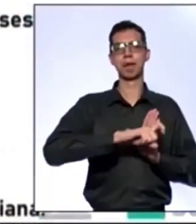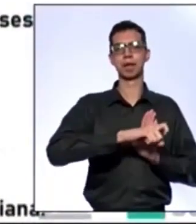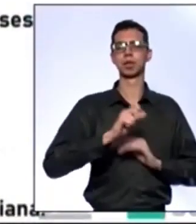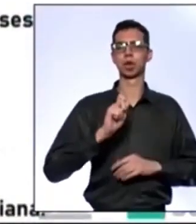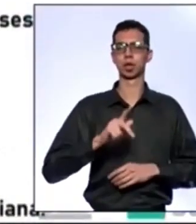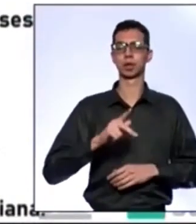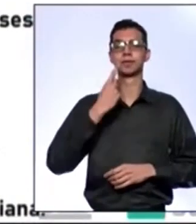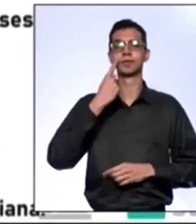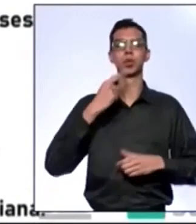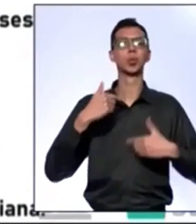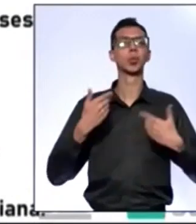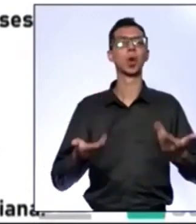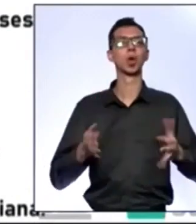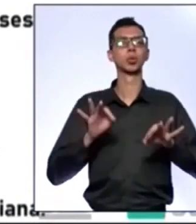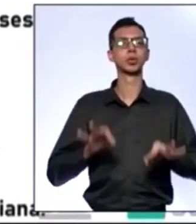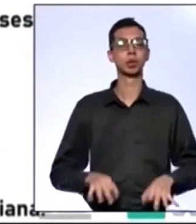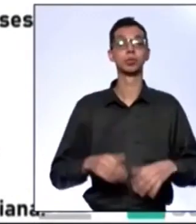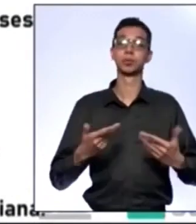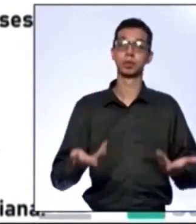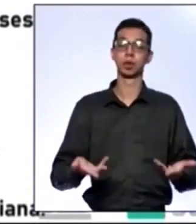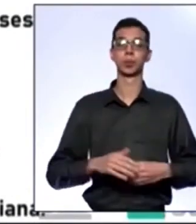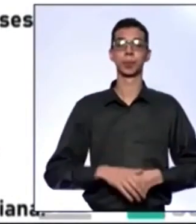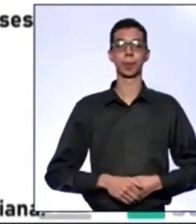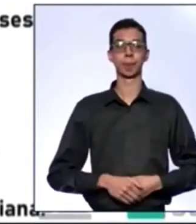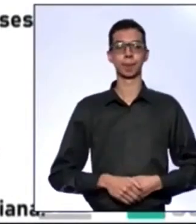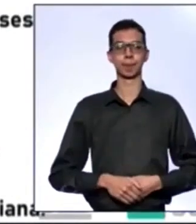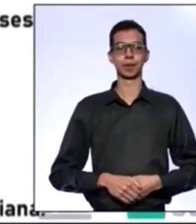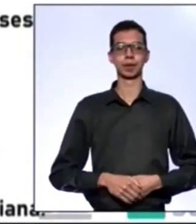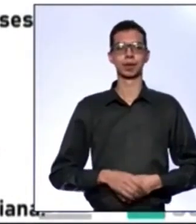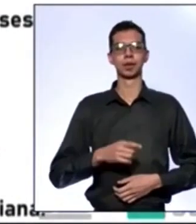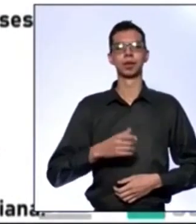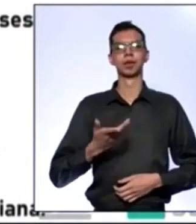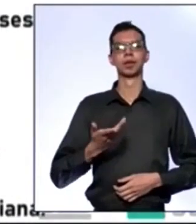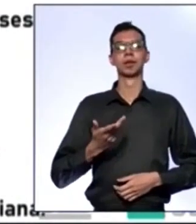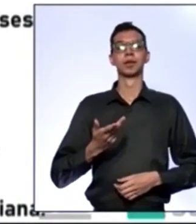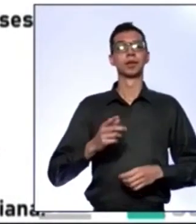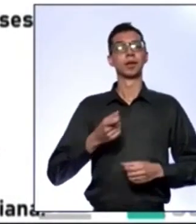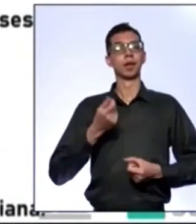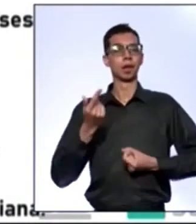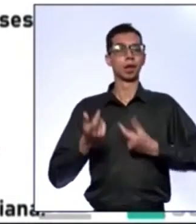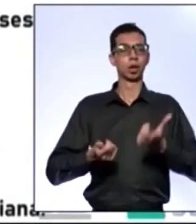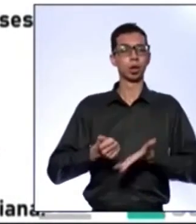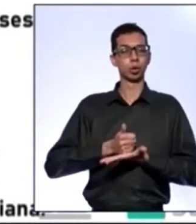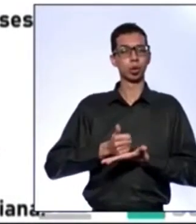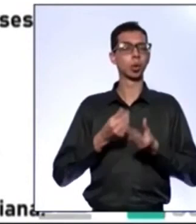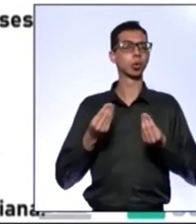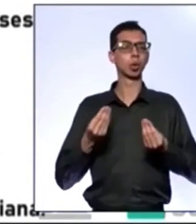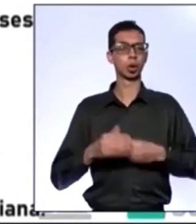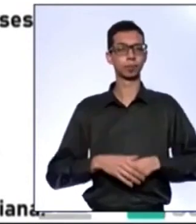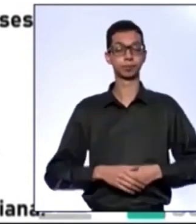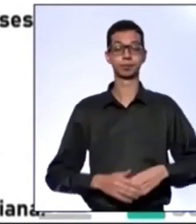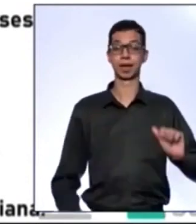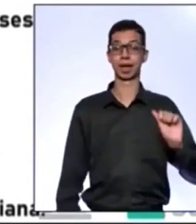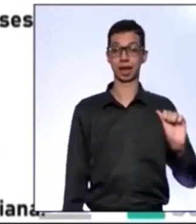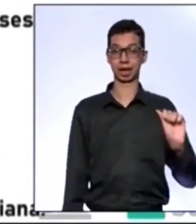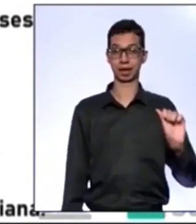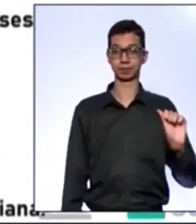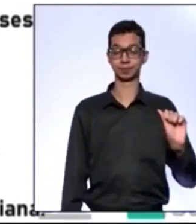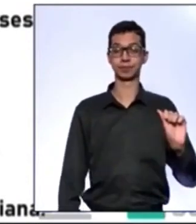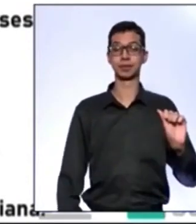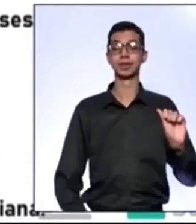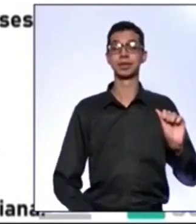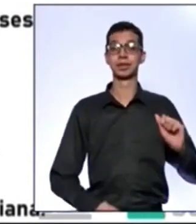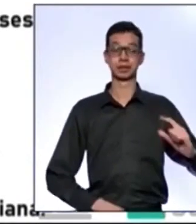Então, na terapêutica das doenças mencionadas, alguns desses fármacos atuam A, ativando o sistema imunológico do hospedeiro?